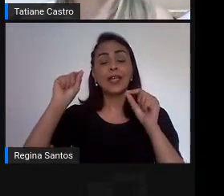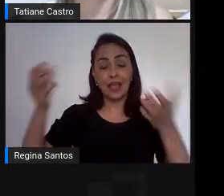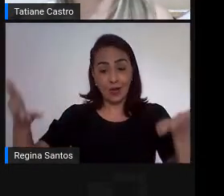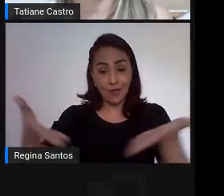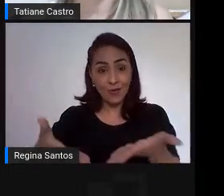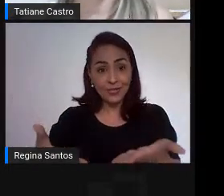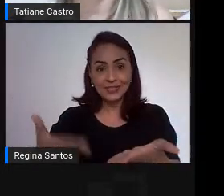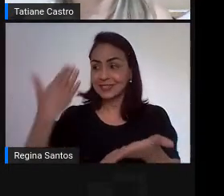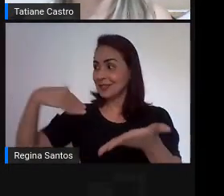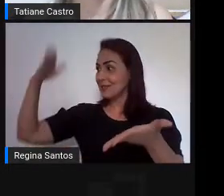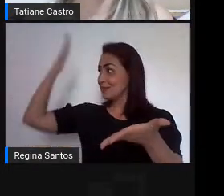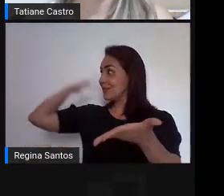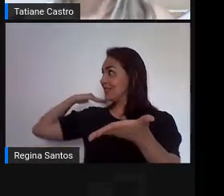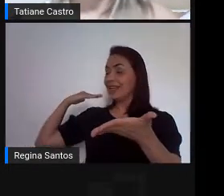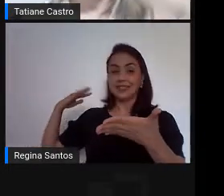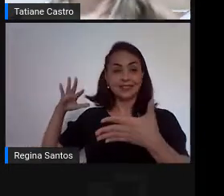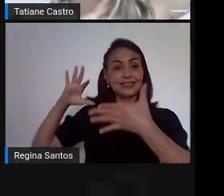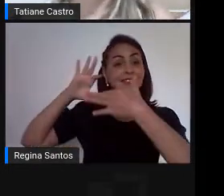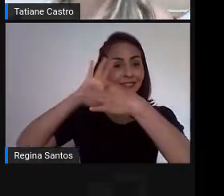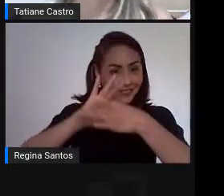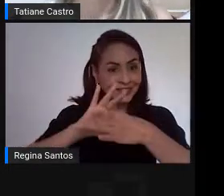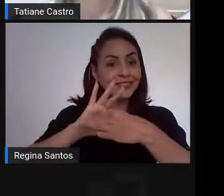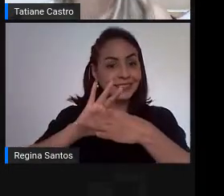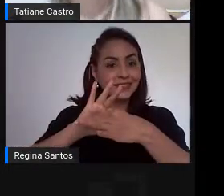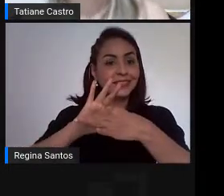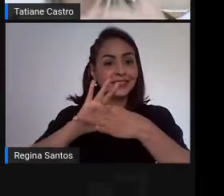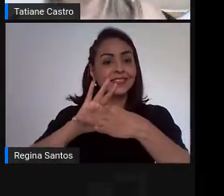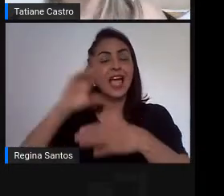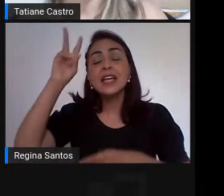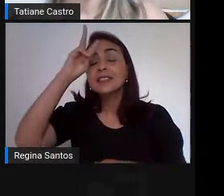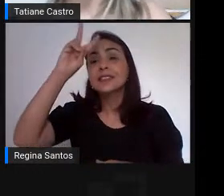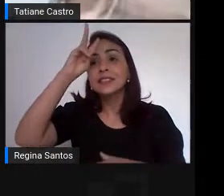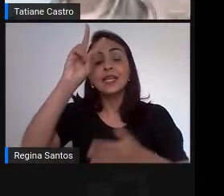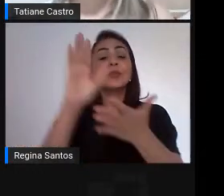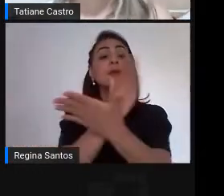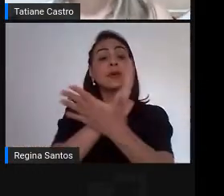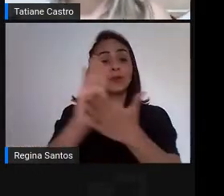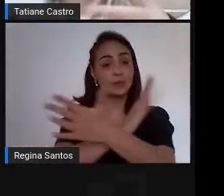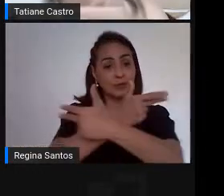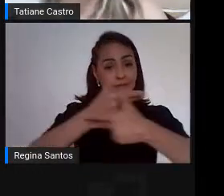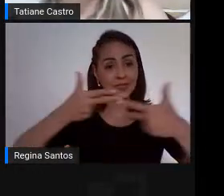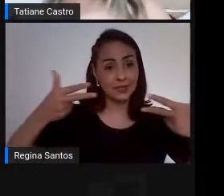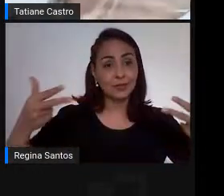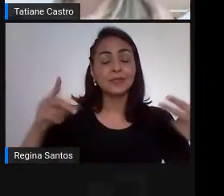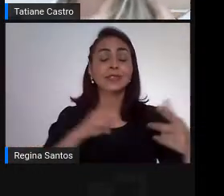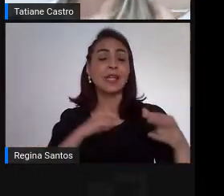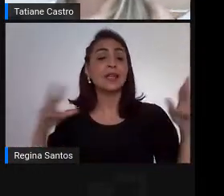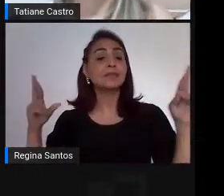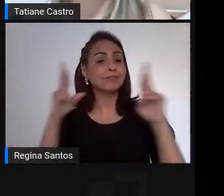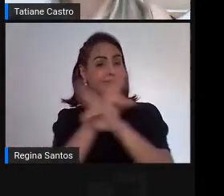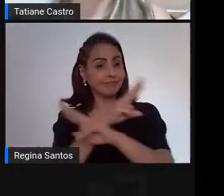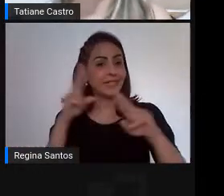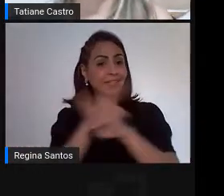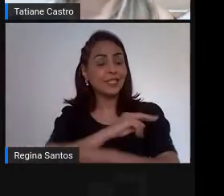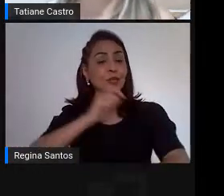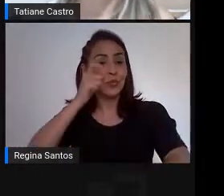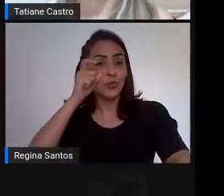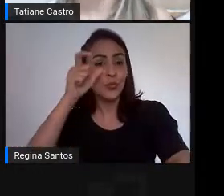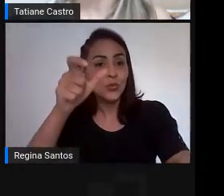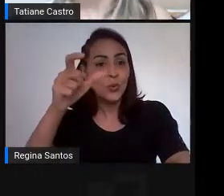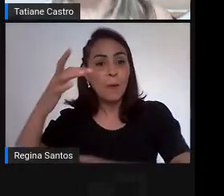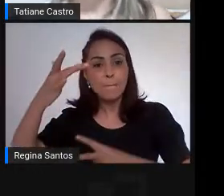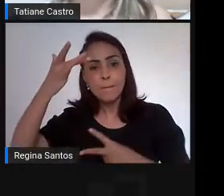representação seletiva do passado, porque a gente lembra de algumas coisas, né? Há uma relação muito interessante entre memória e